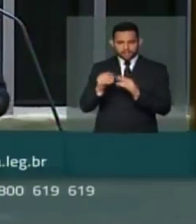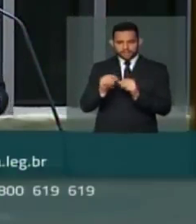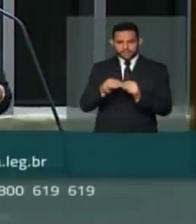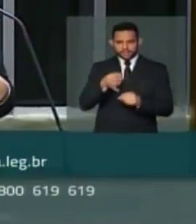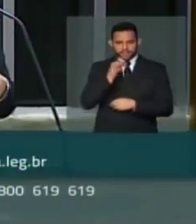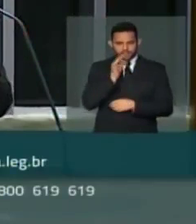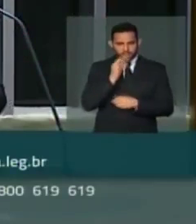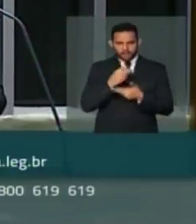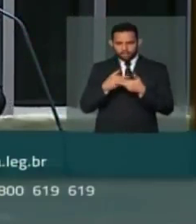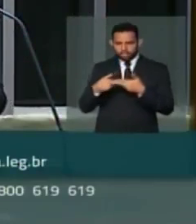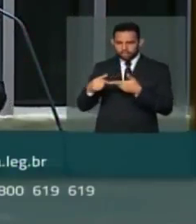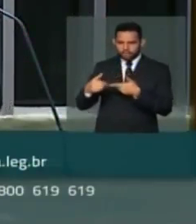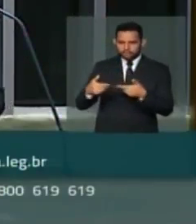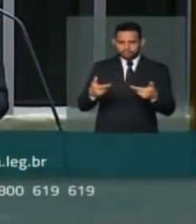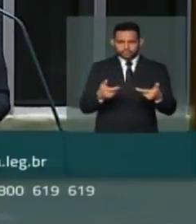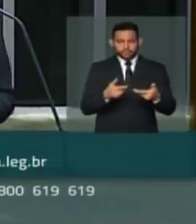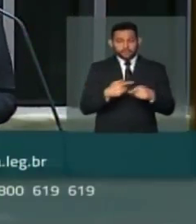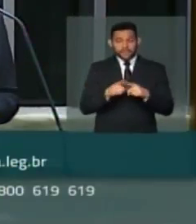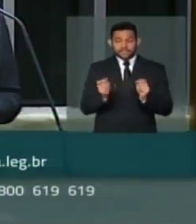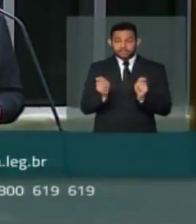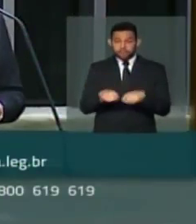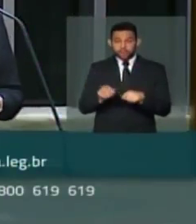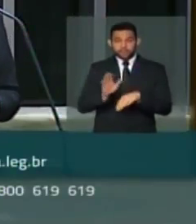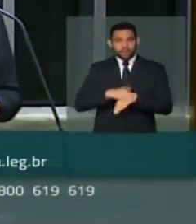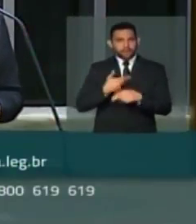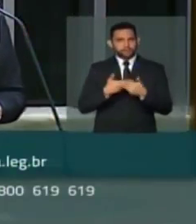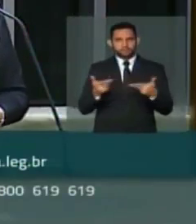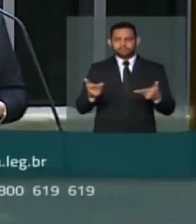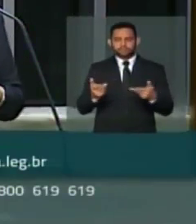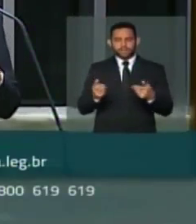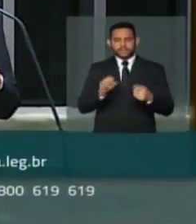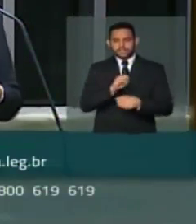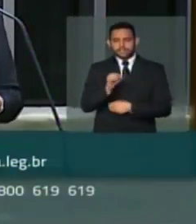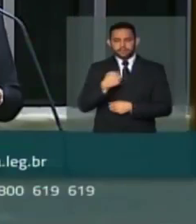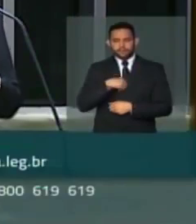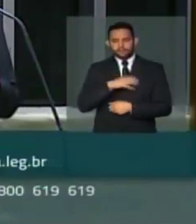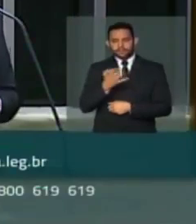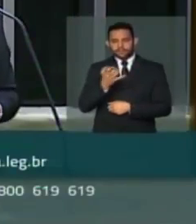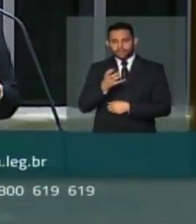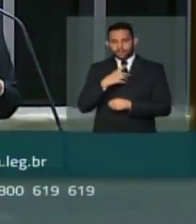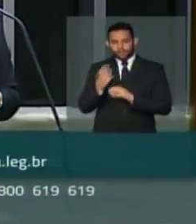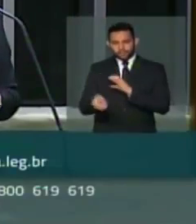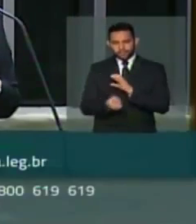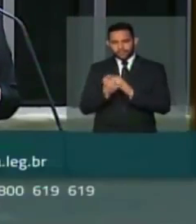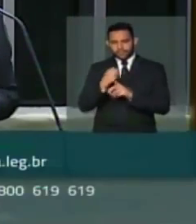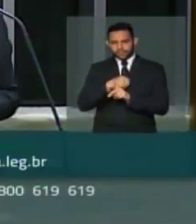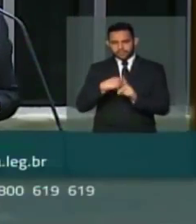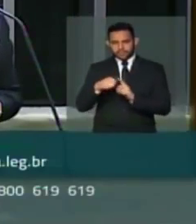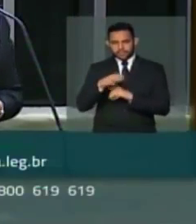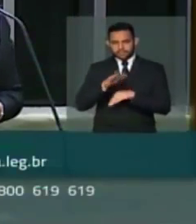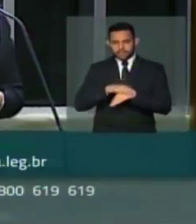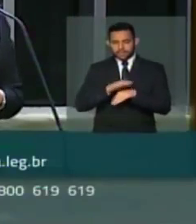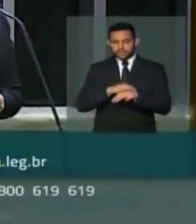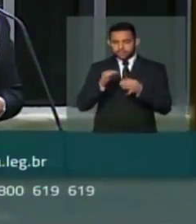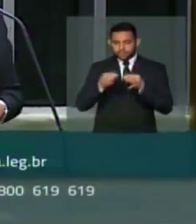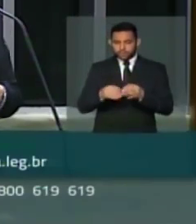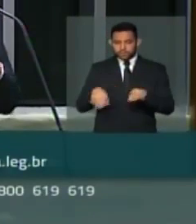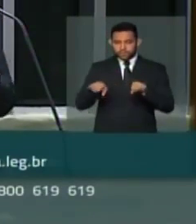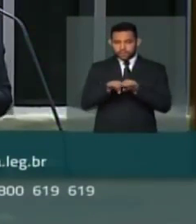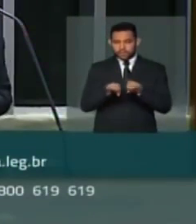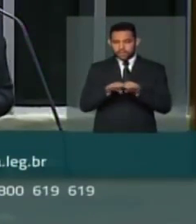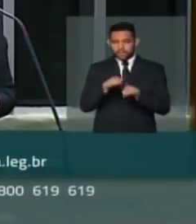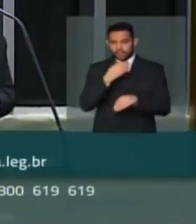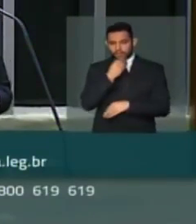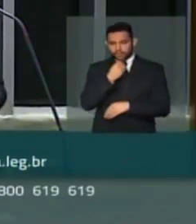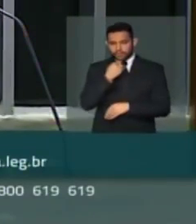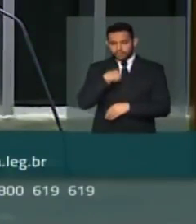chás, mas nós podemos muito mais do que isso. Assim como nós queremos construir uma sociedade mais justa e igualitária com os homens,